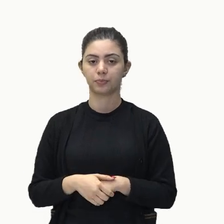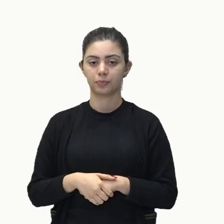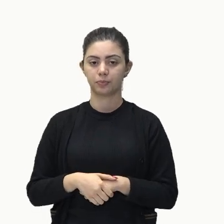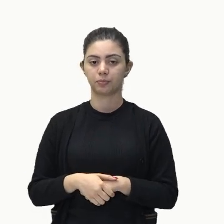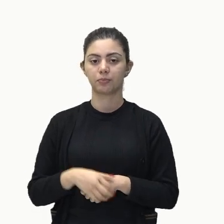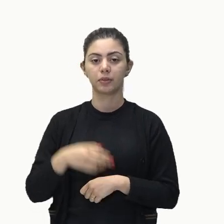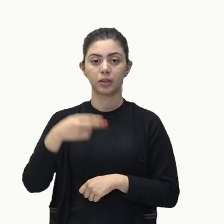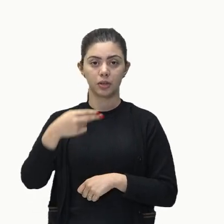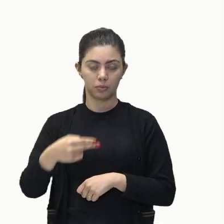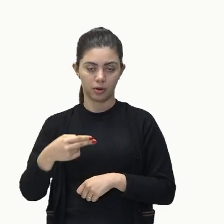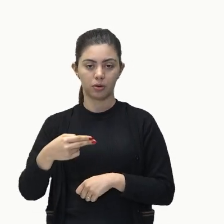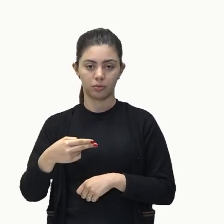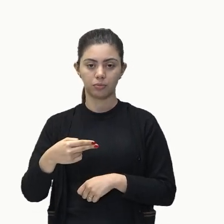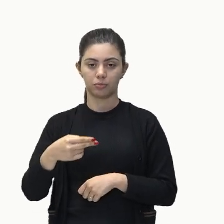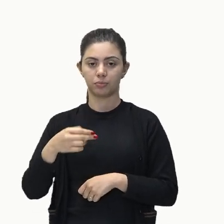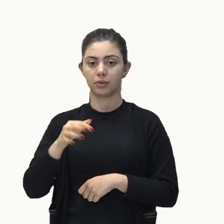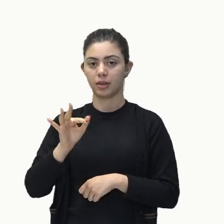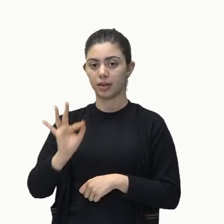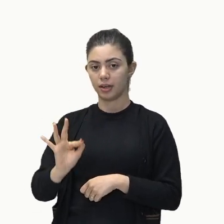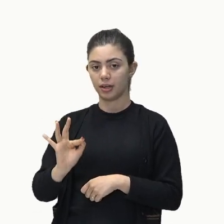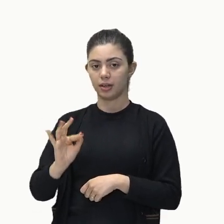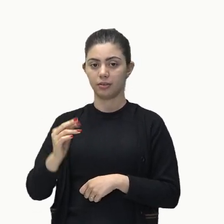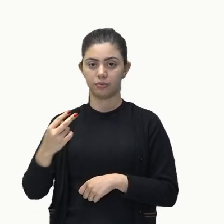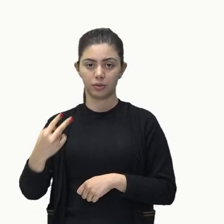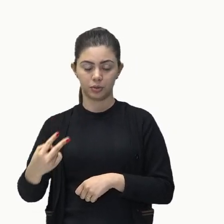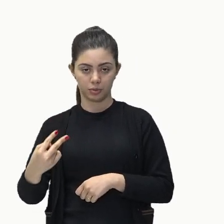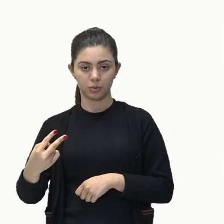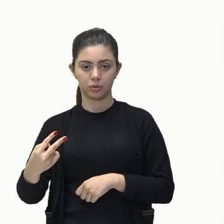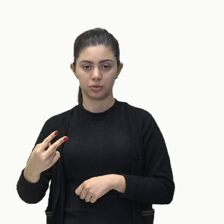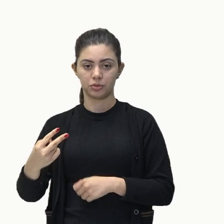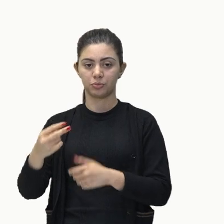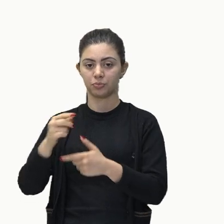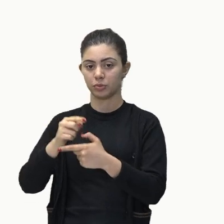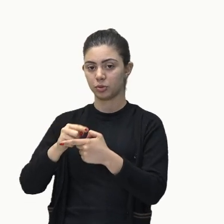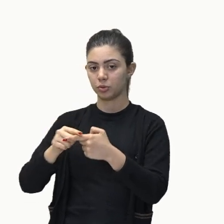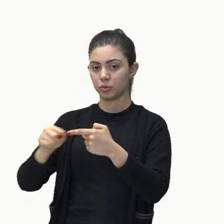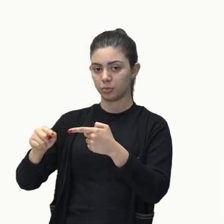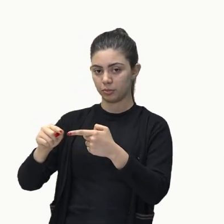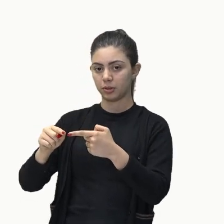deve ser igual a F2 sobre